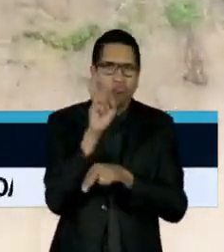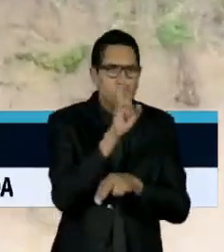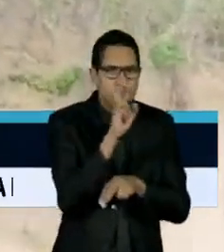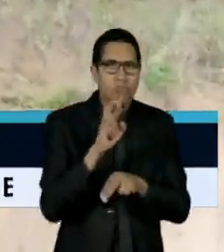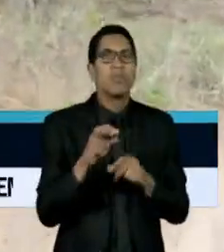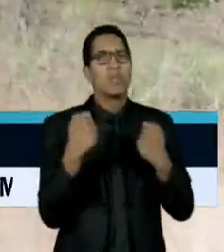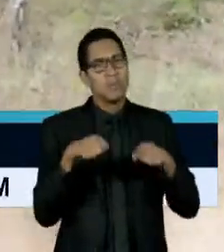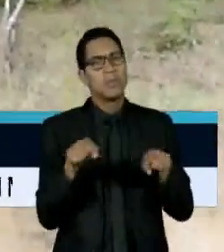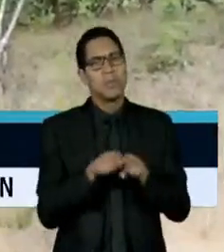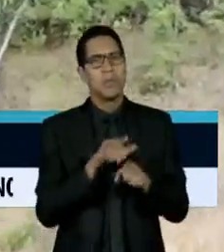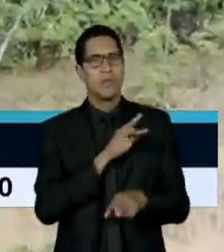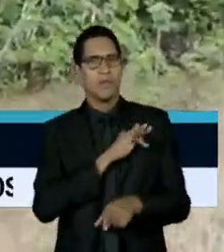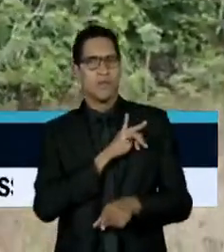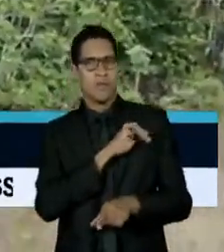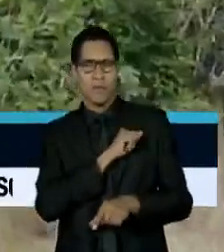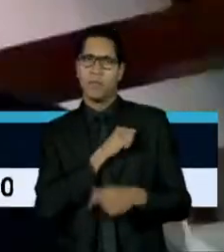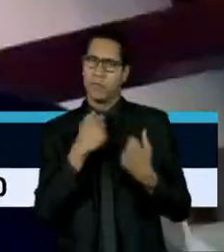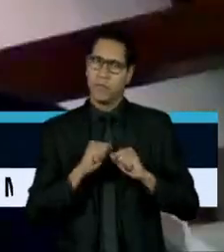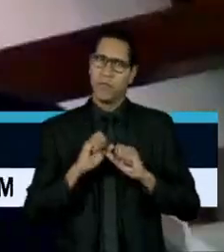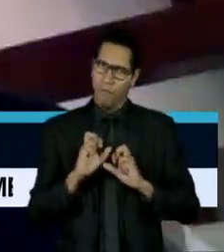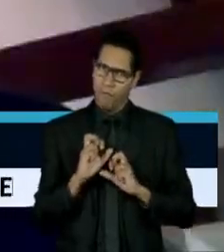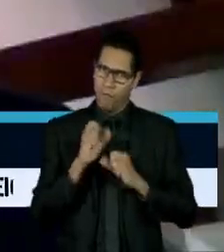das bases da FUNAI. Existe uma